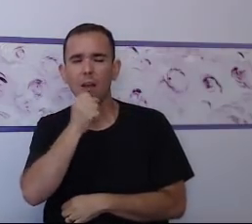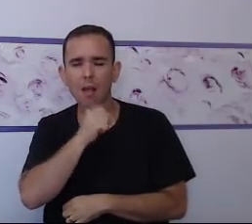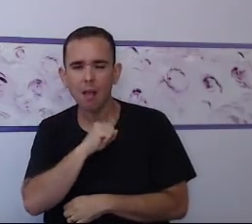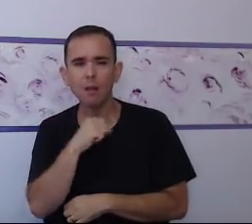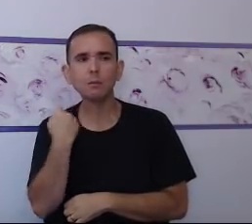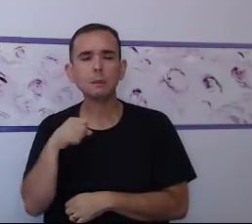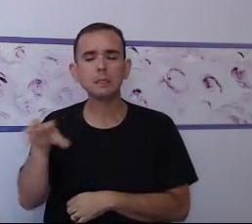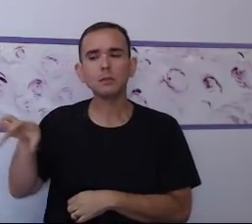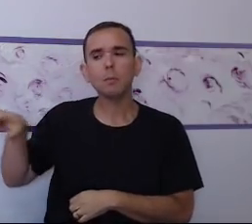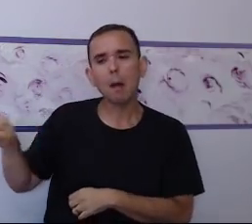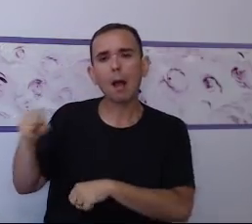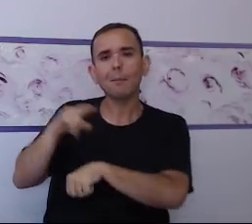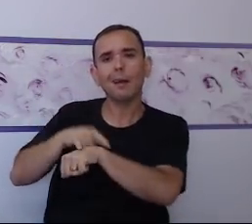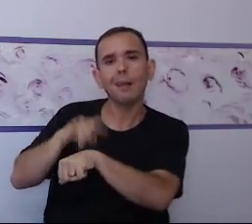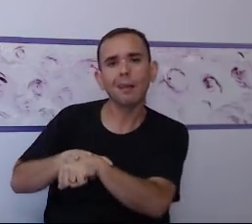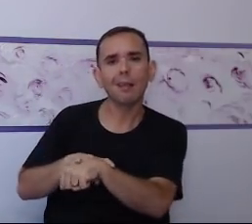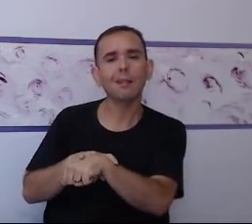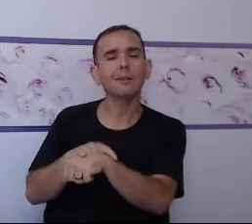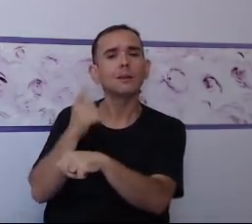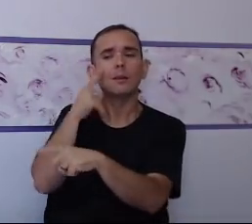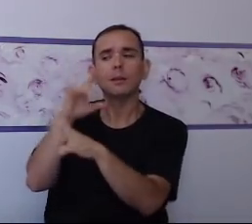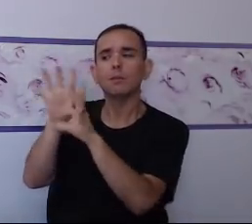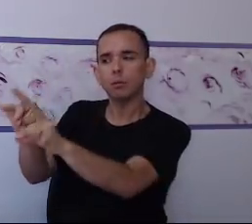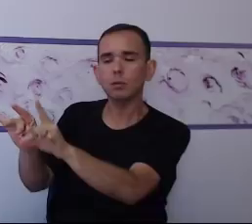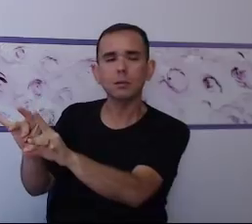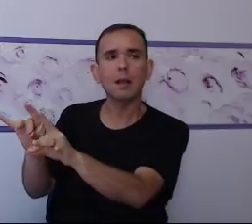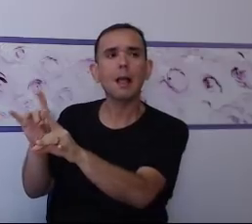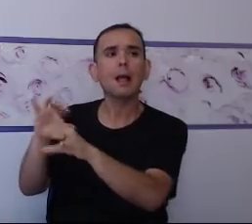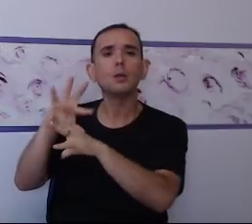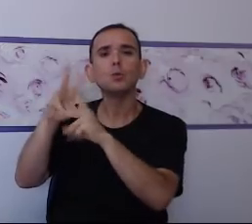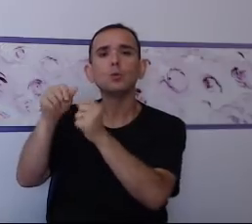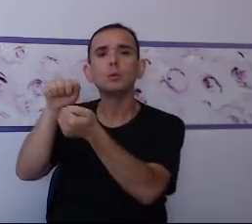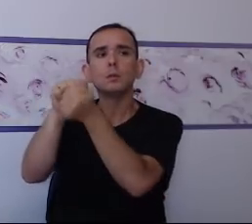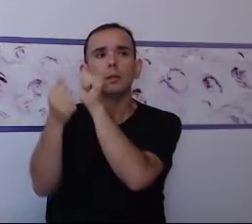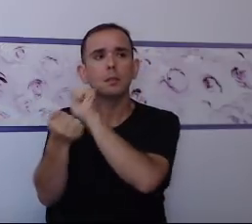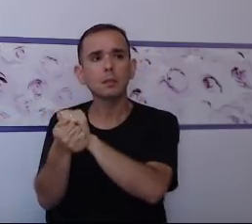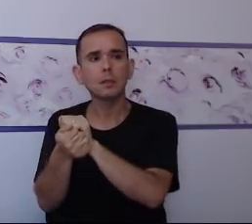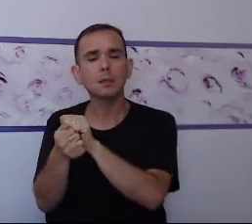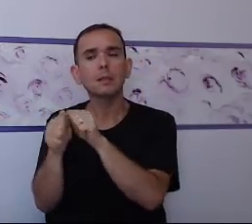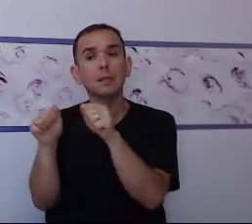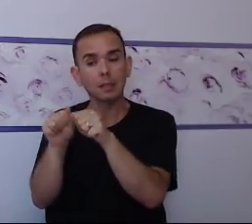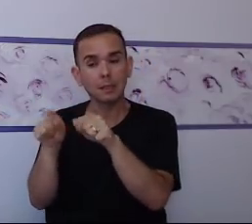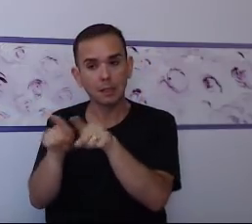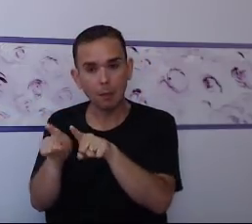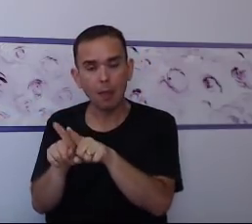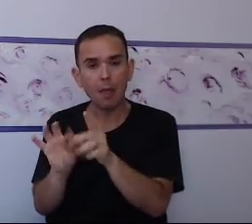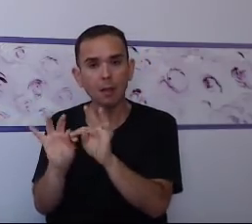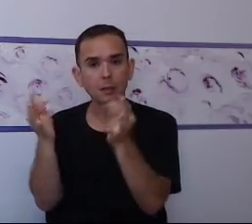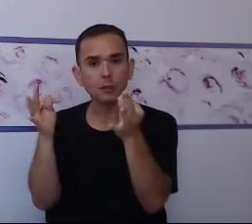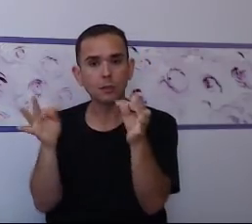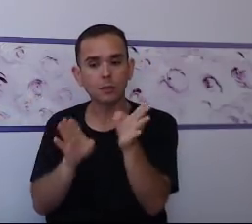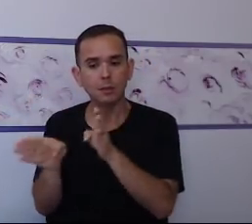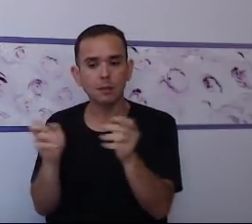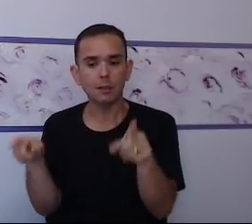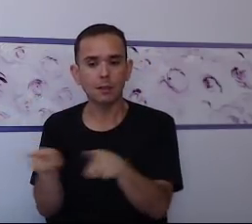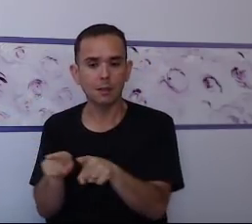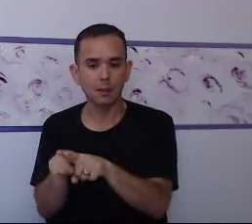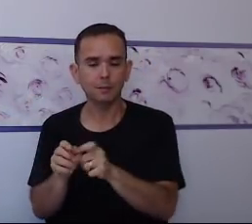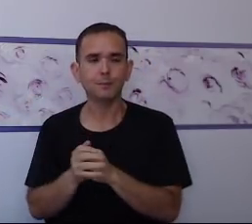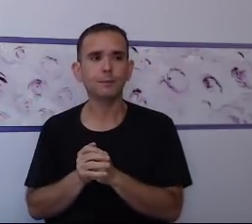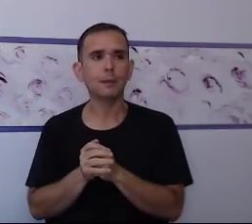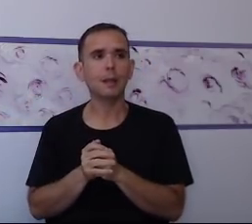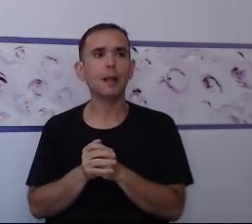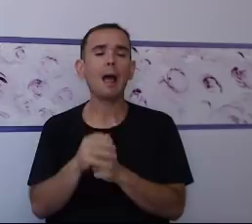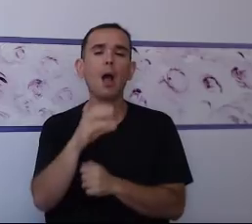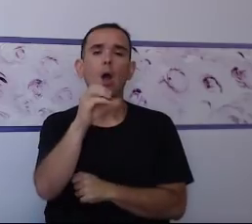uma barra no banheiro, fixada. Então, assim, tudo isso entra nas adaptações e entra na tecnologia assistiva também, tá? E aí, as